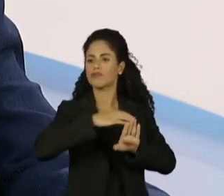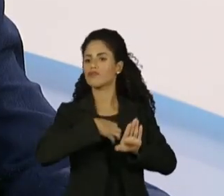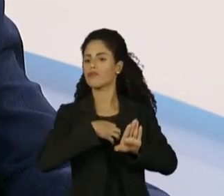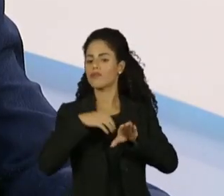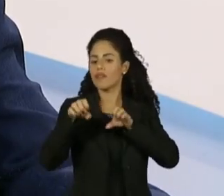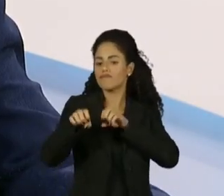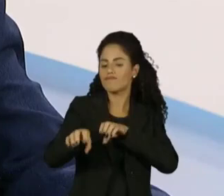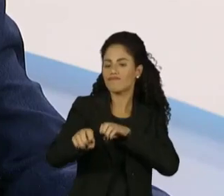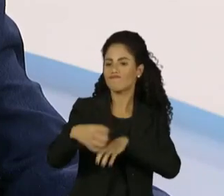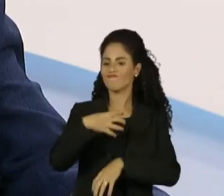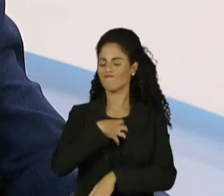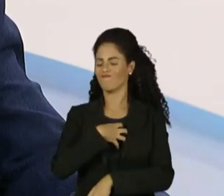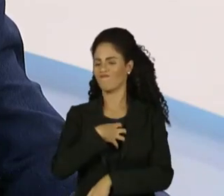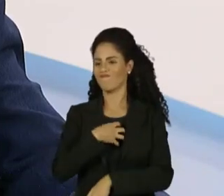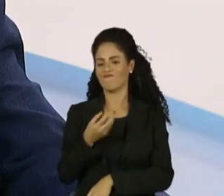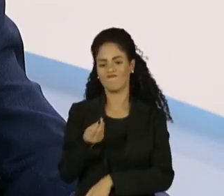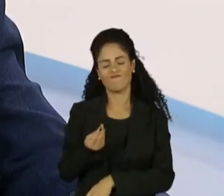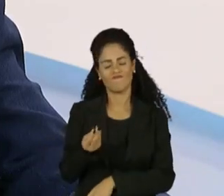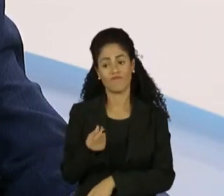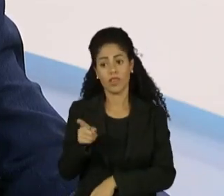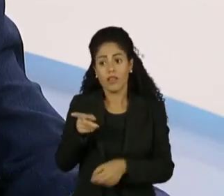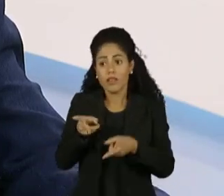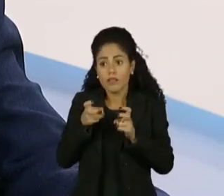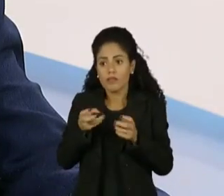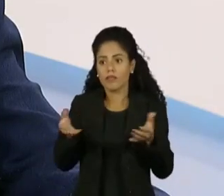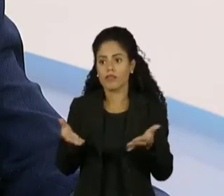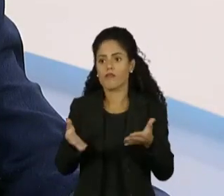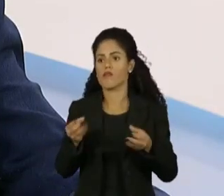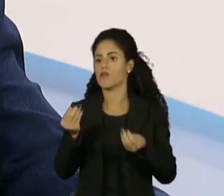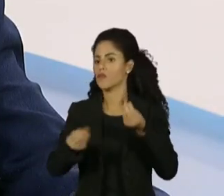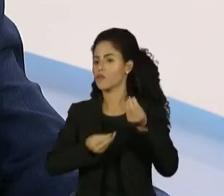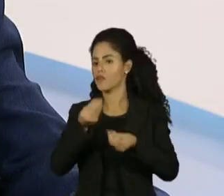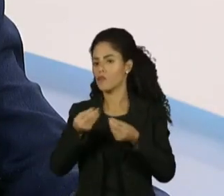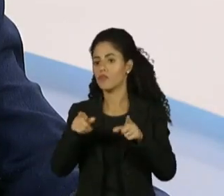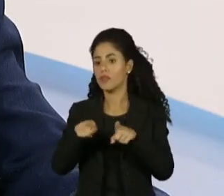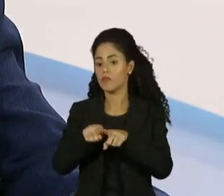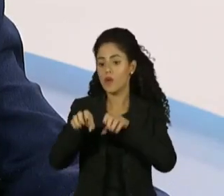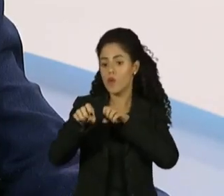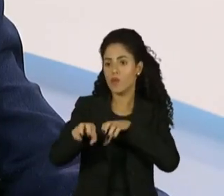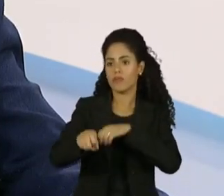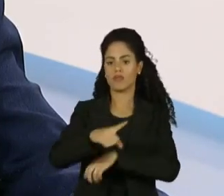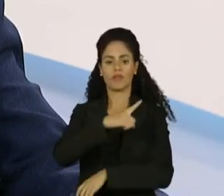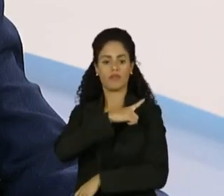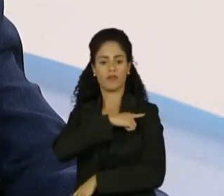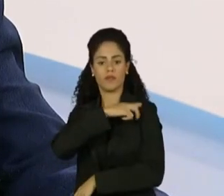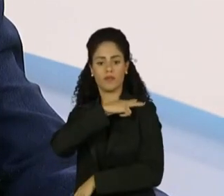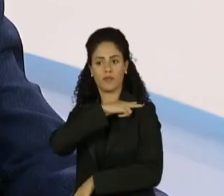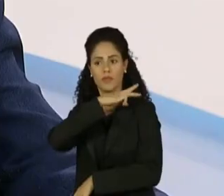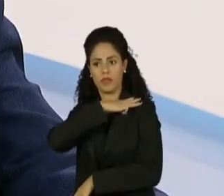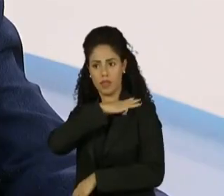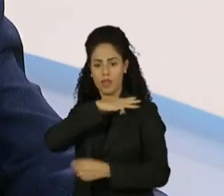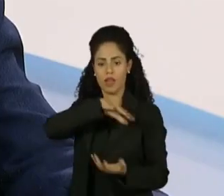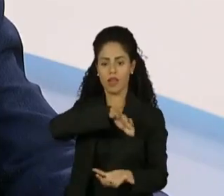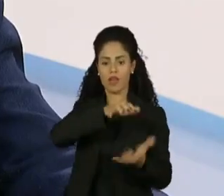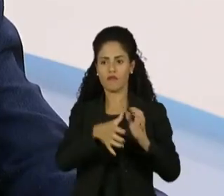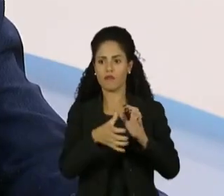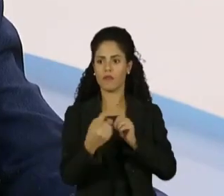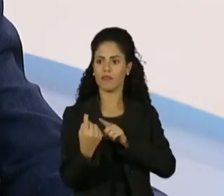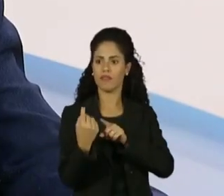na educação. Nós estamos vendo, por exemplo, agora o ensino médio que foi reformado ainda na época do